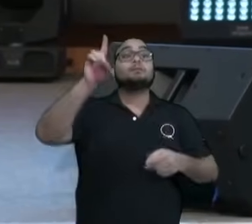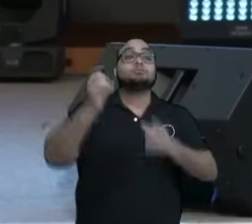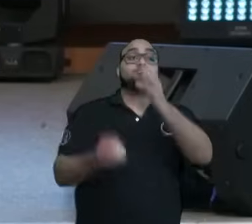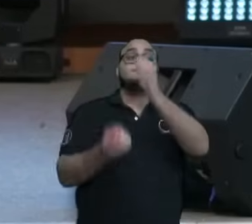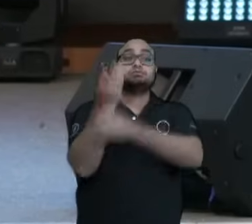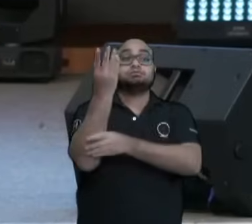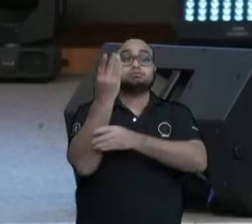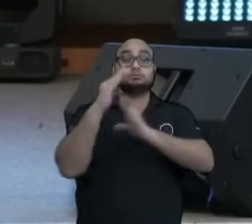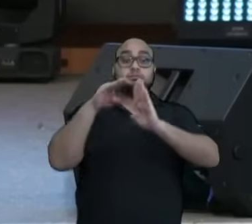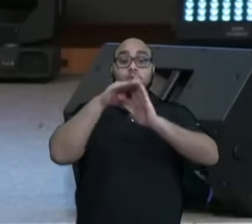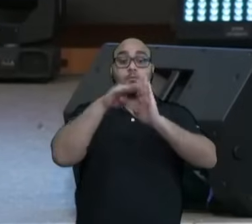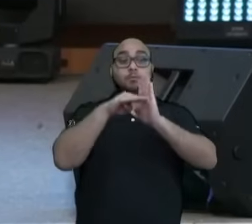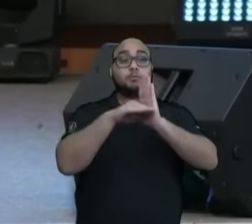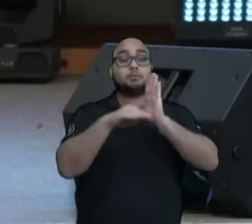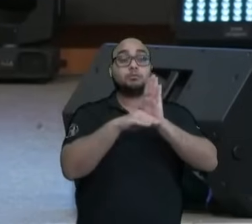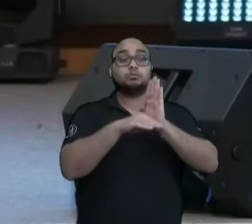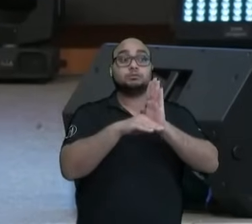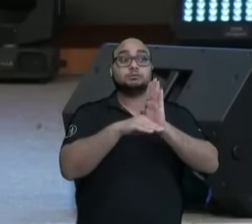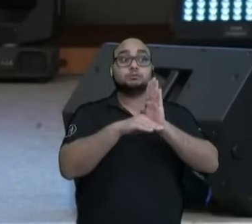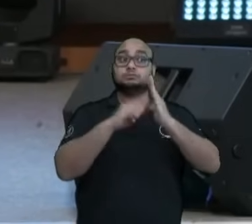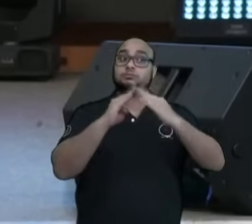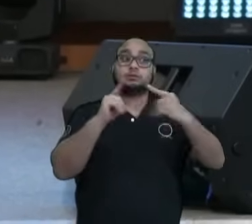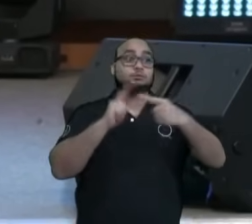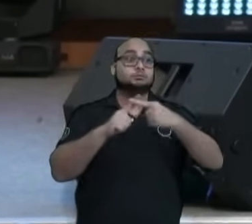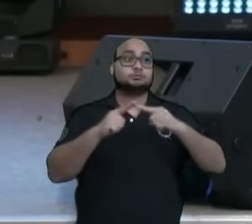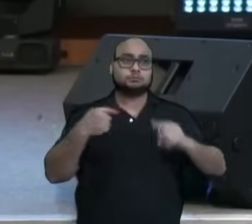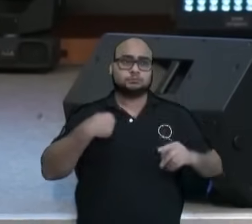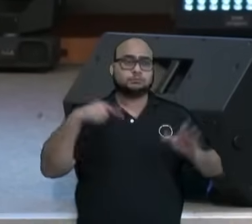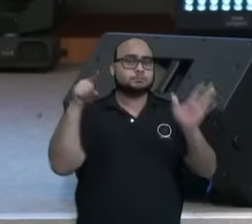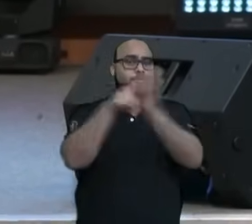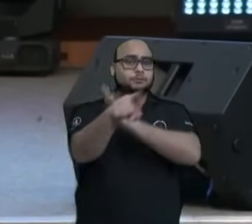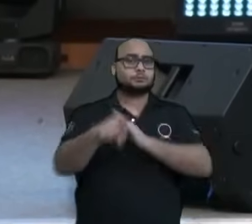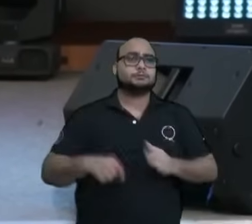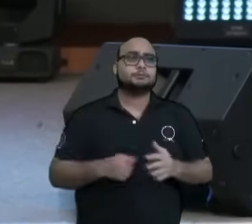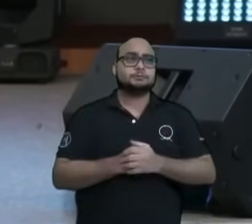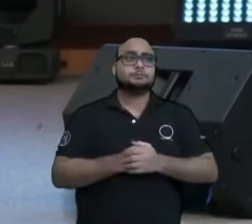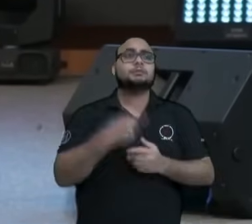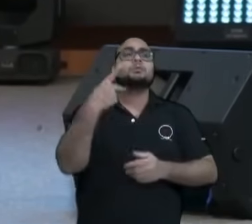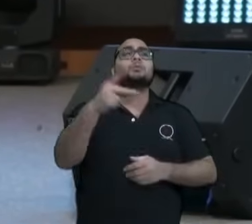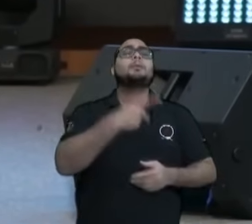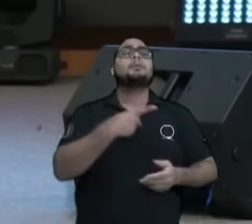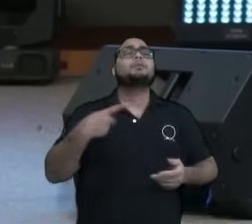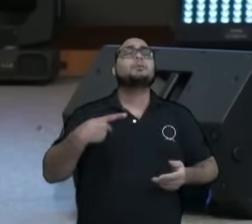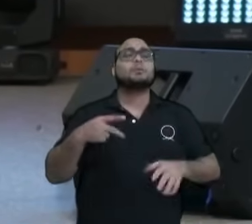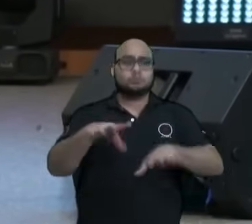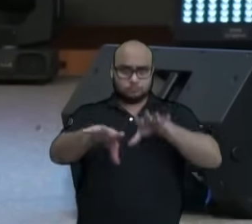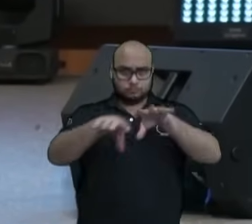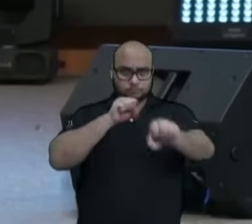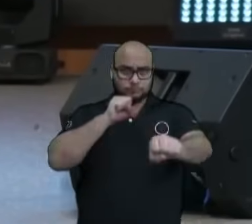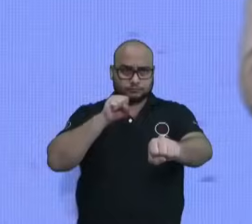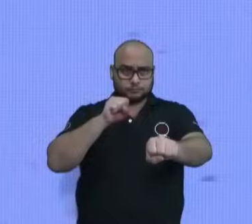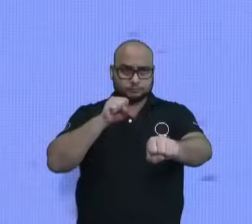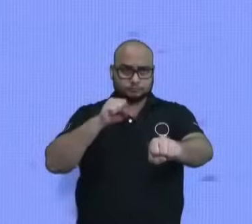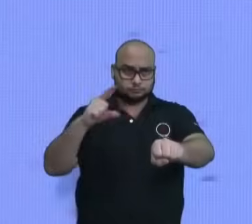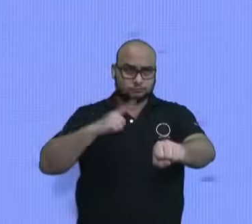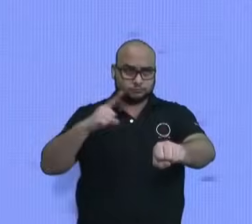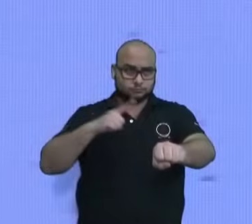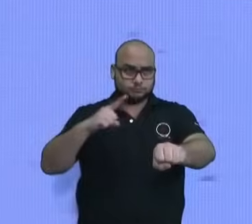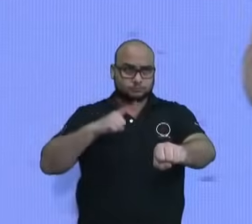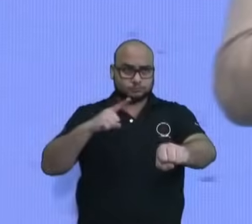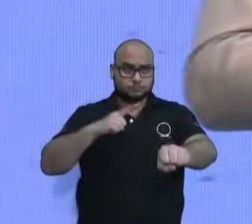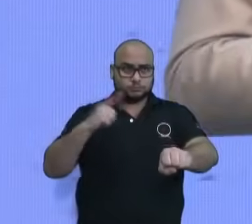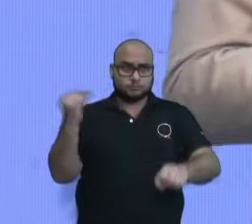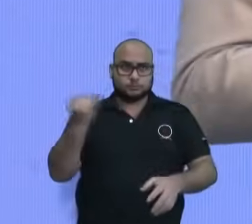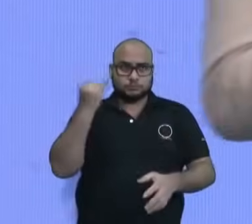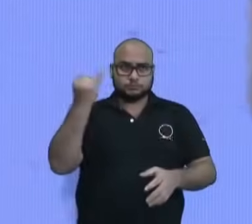intelectual tem formação fantástica Não ele tá revestido de uma autoridade que você não tem é isso que o